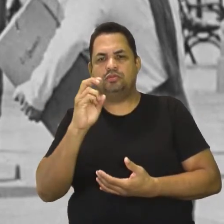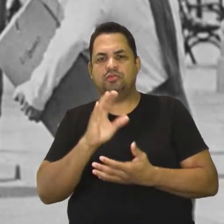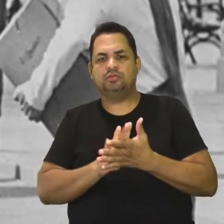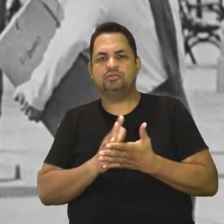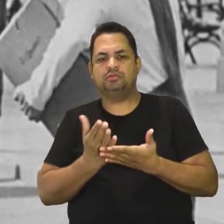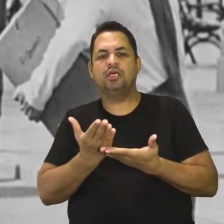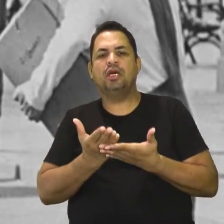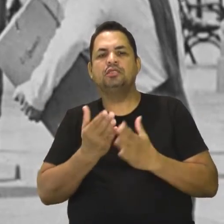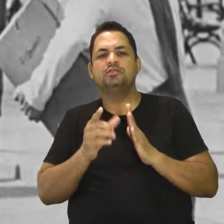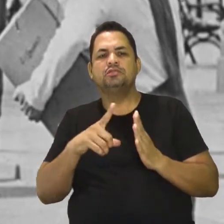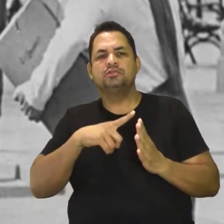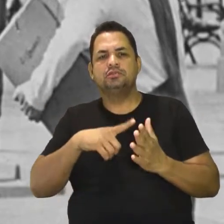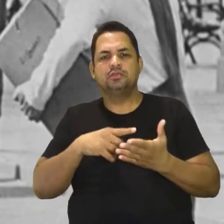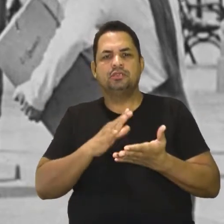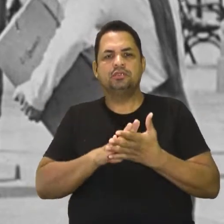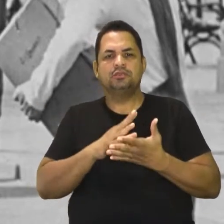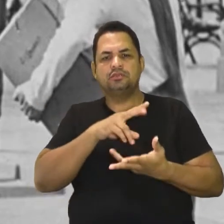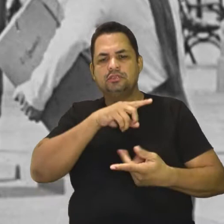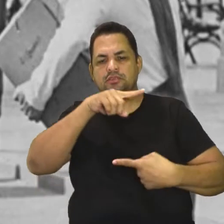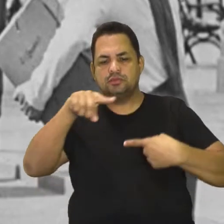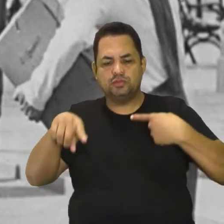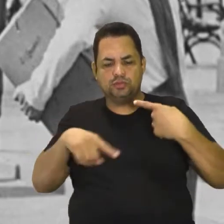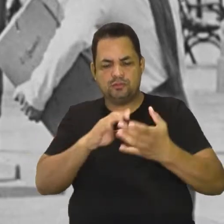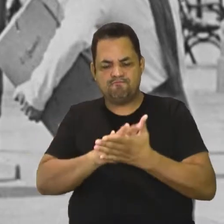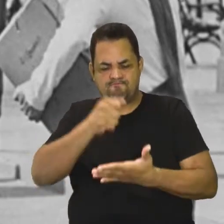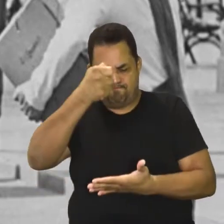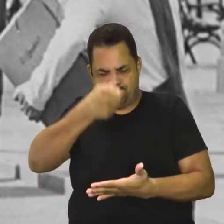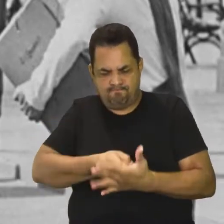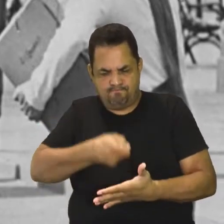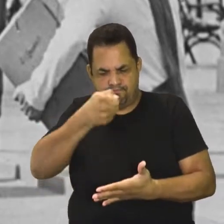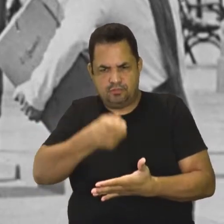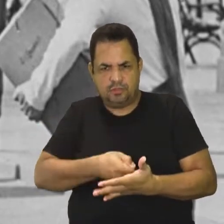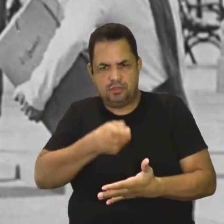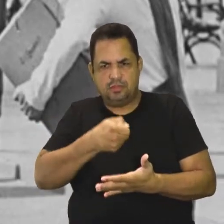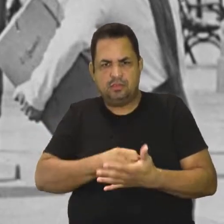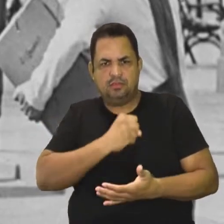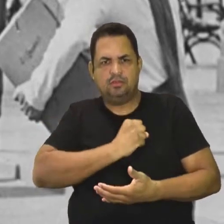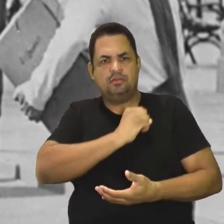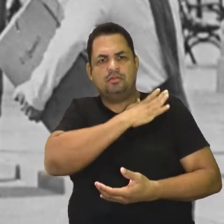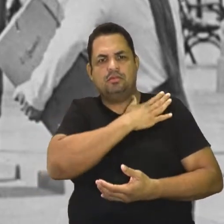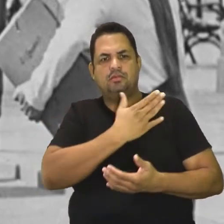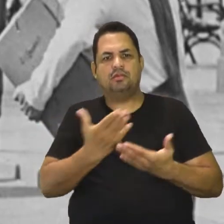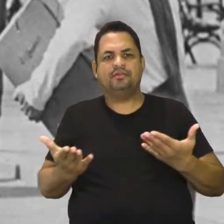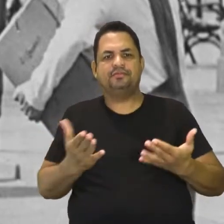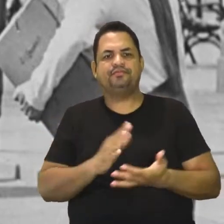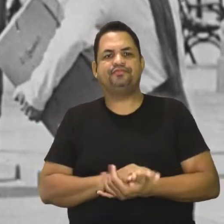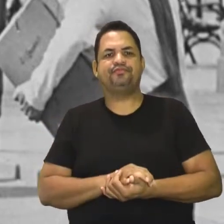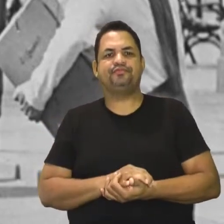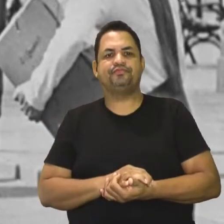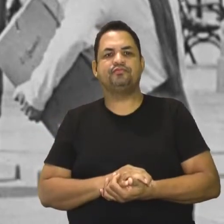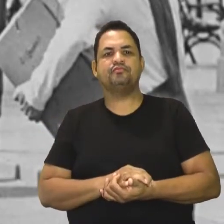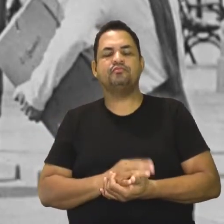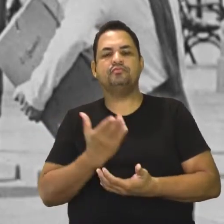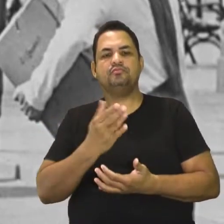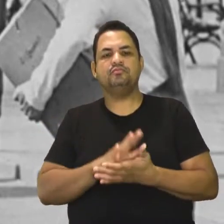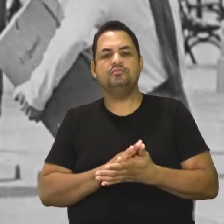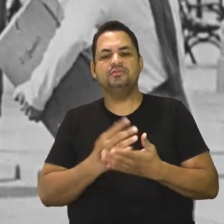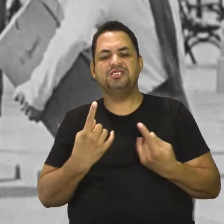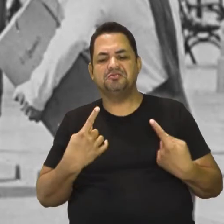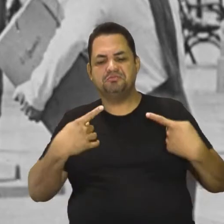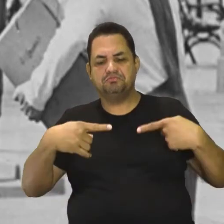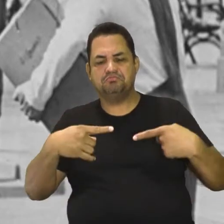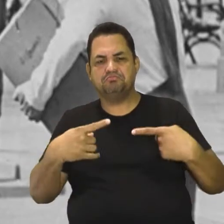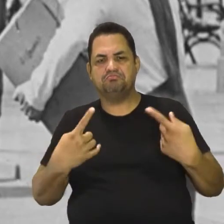esse viés da dureza do regime militar. Os seus inimigos,